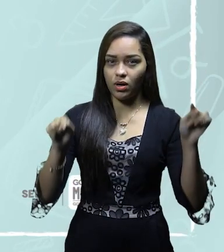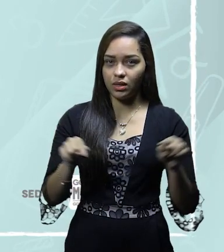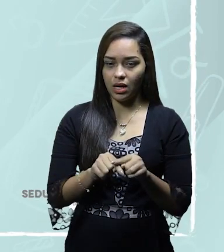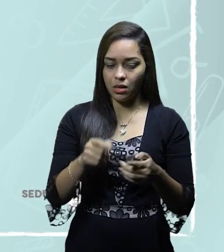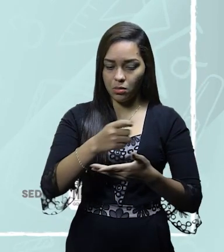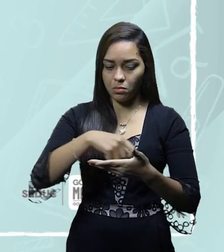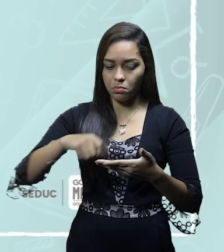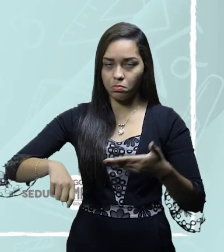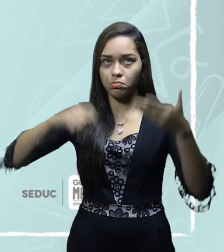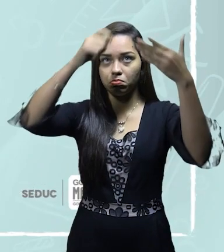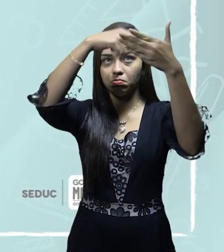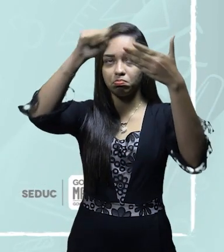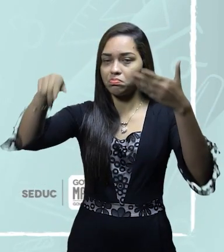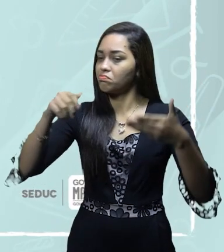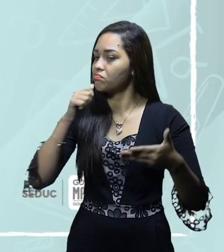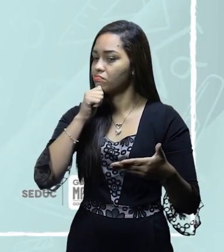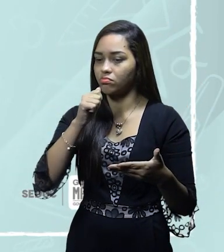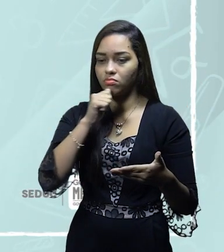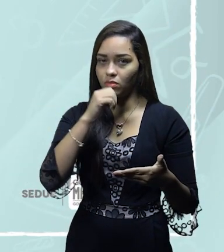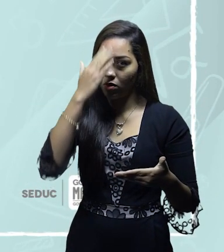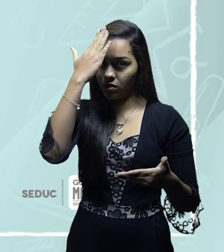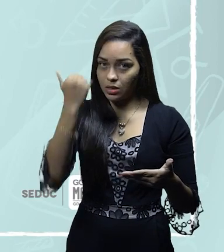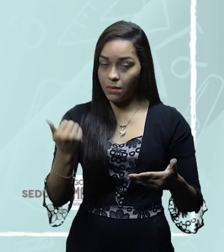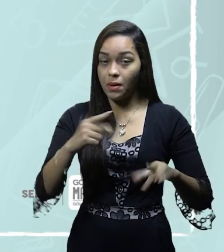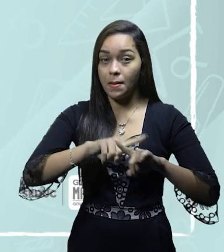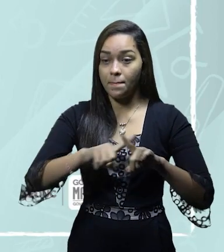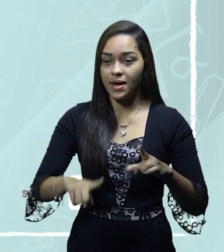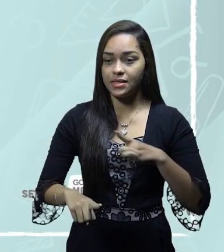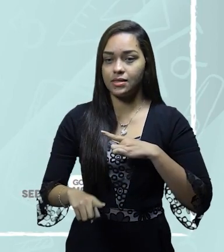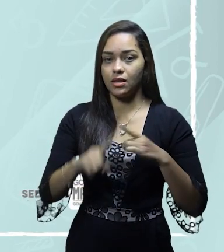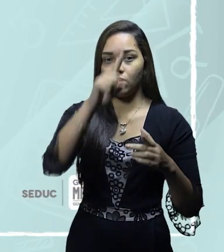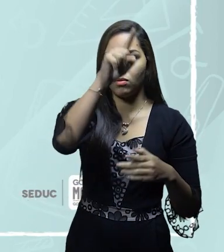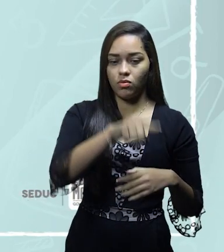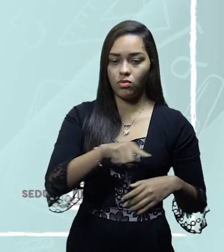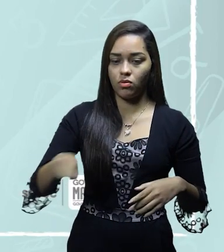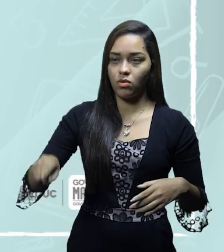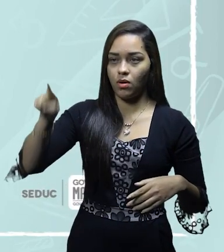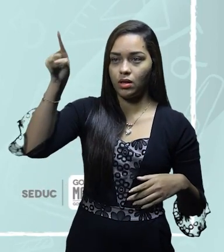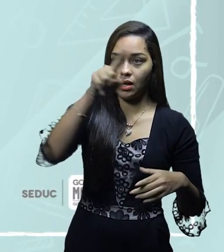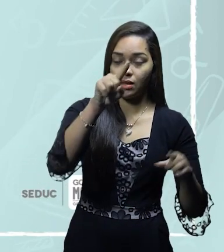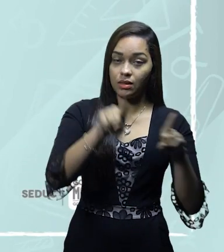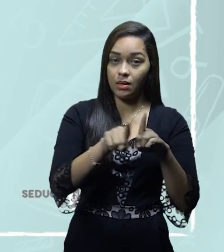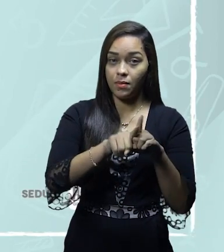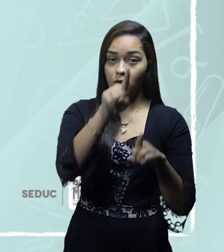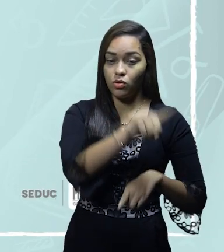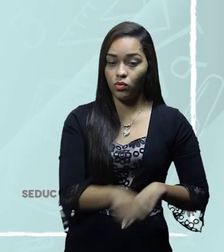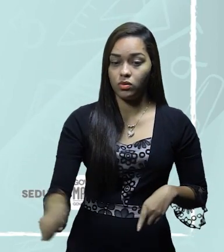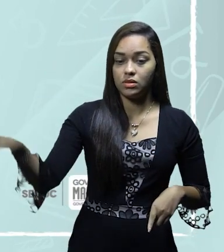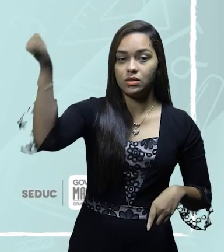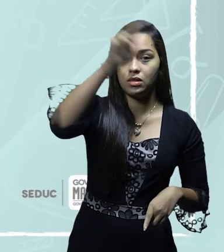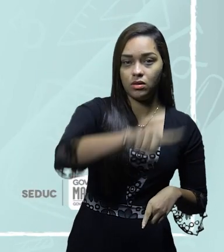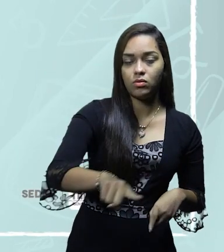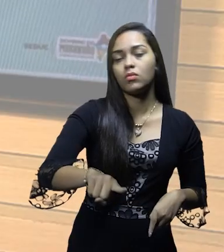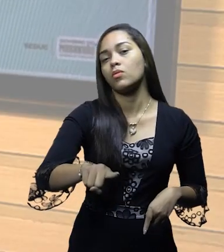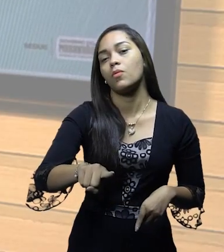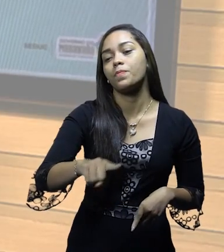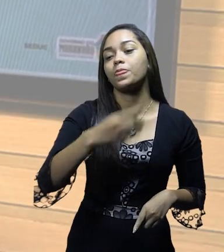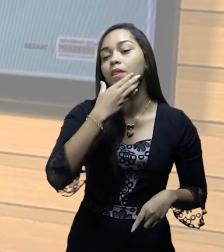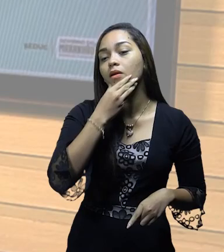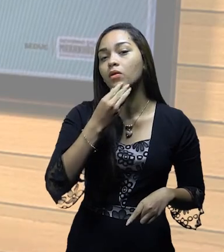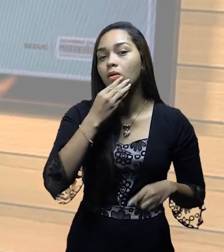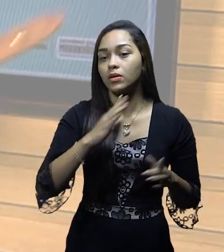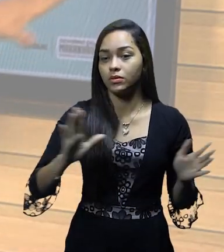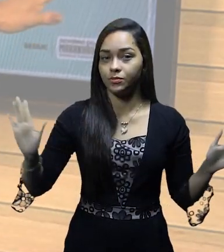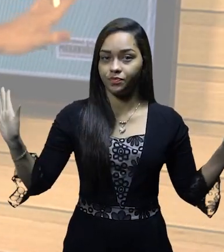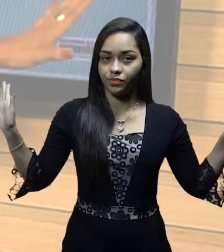escritos aqui, não identificado, mas a gente tem aqui um quadrado e um círculo. E o homem, ele